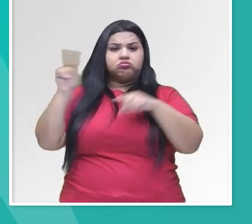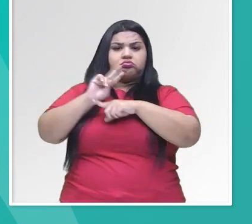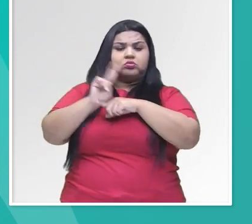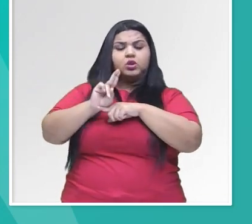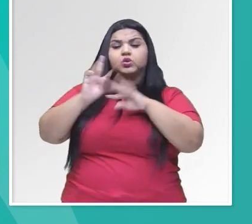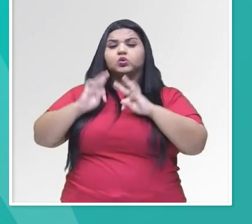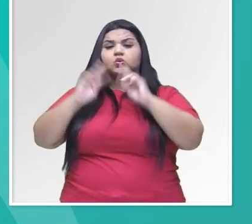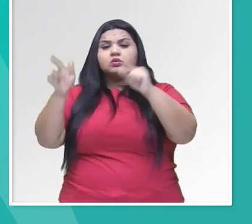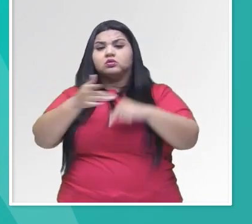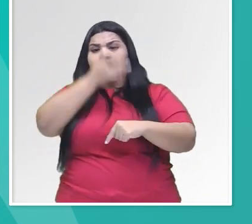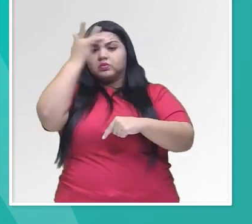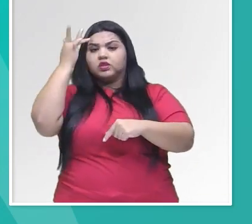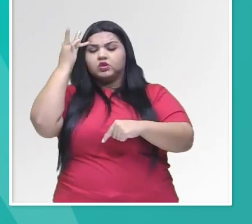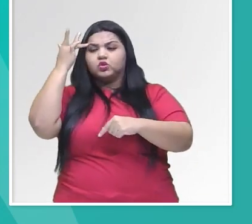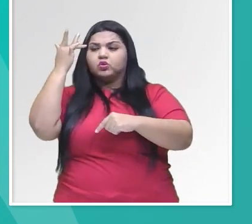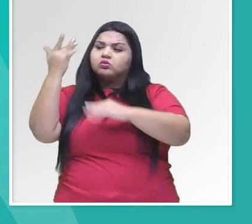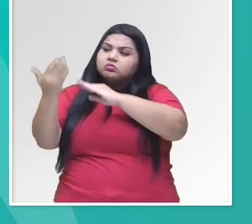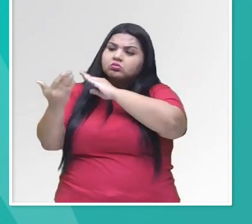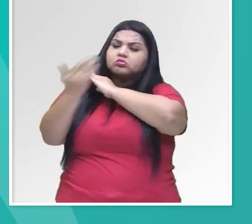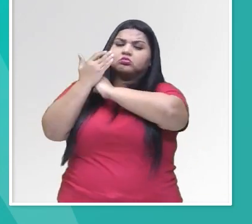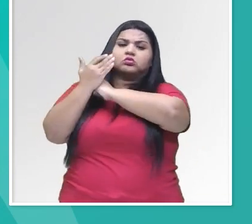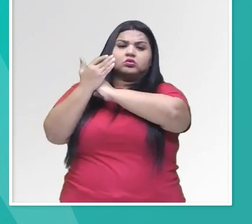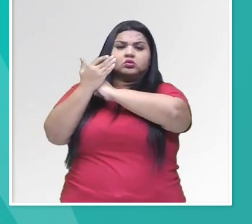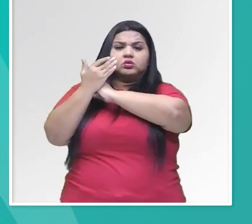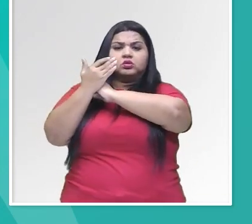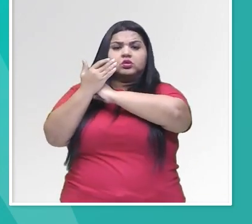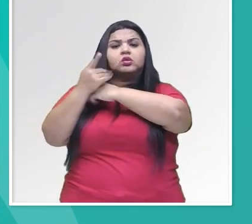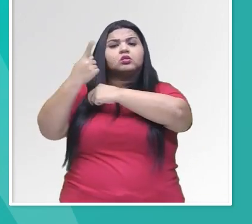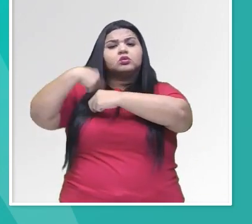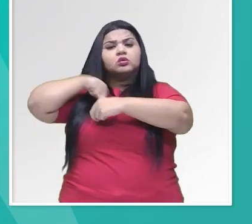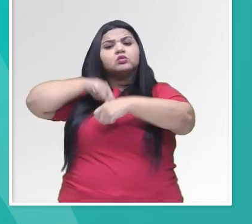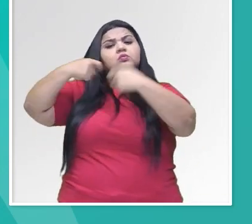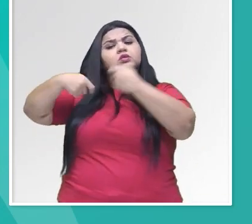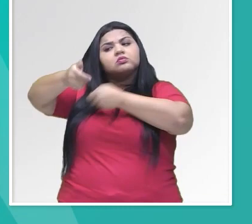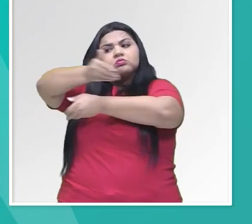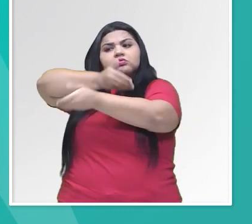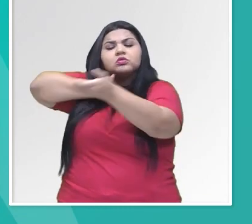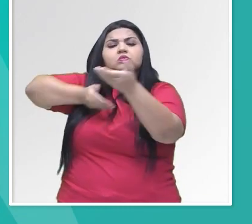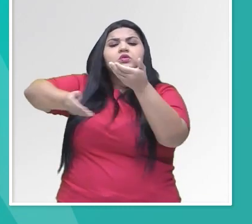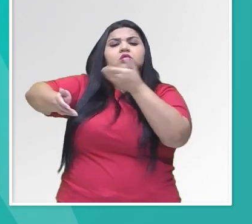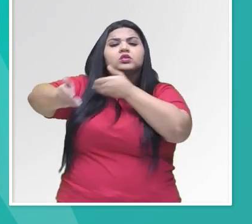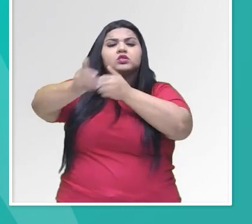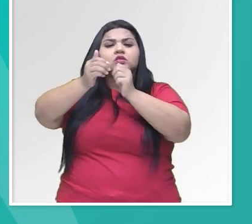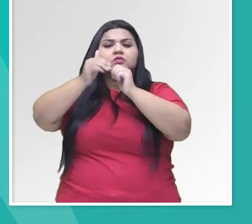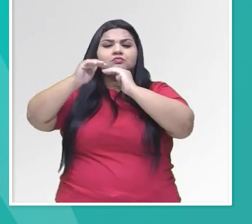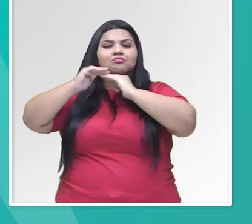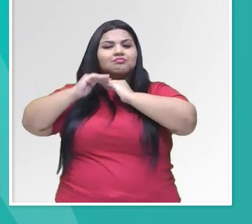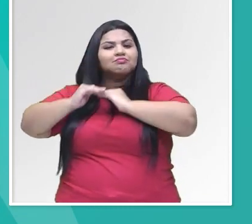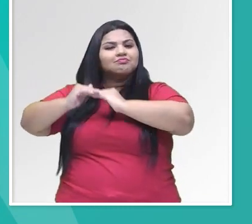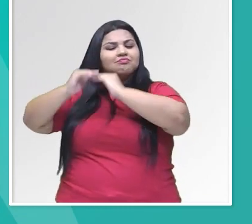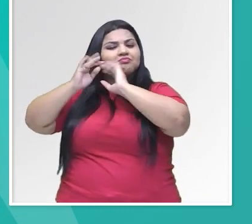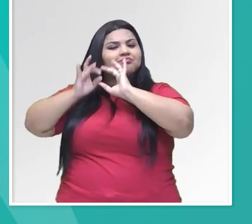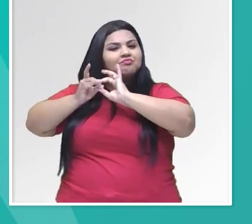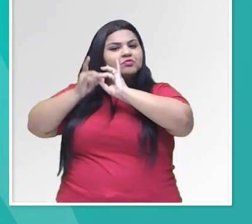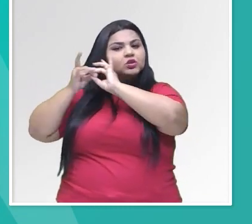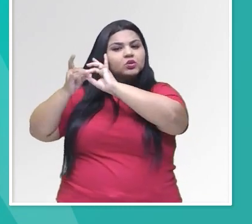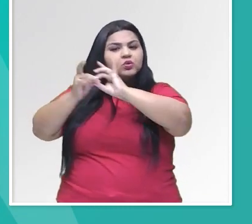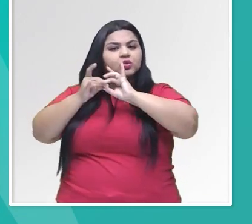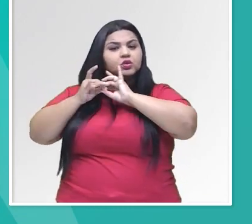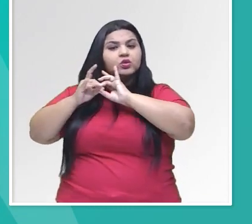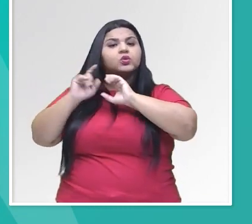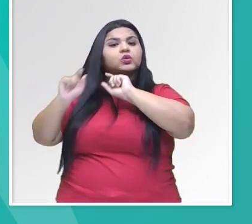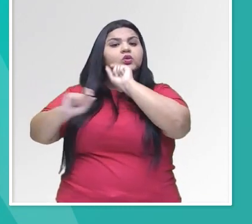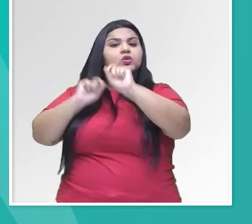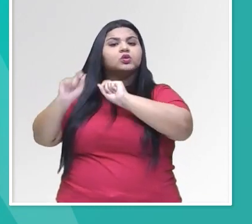nos prestam serviço e nós temos que conviver com elas numa amistosidade. Aquilo que a gente